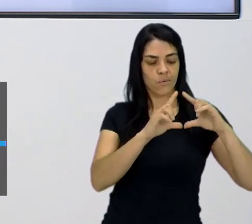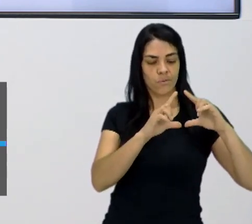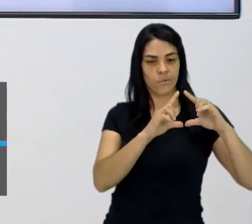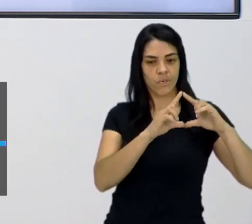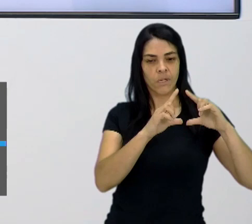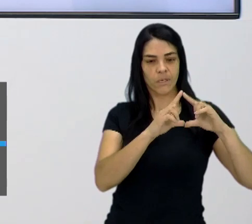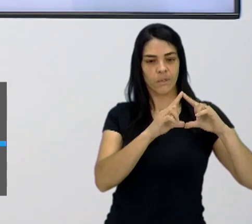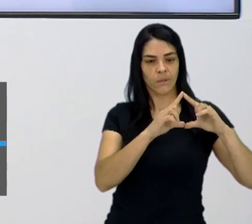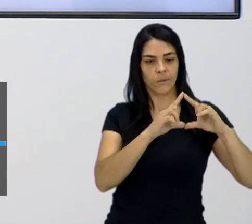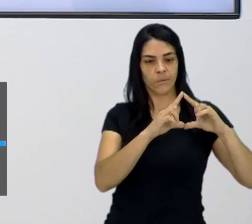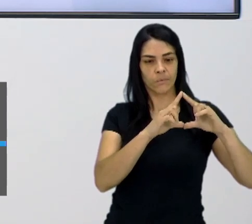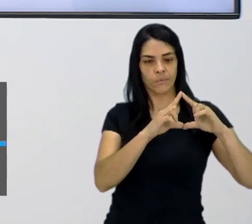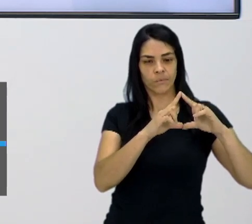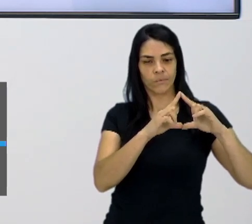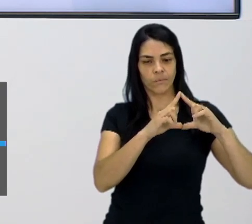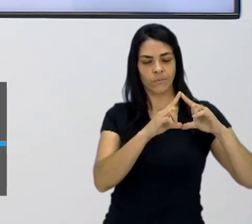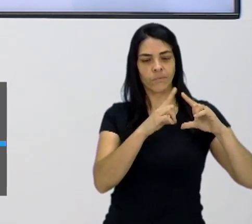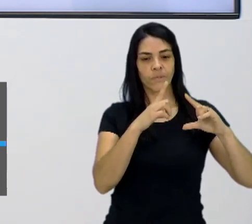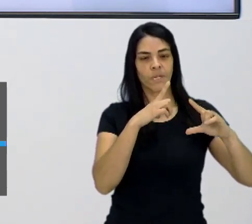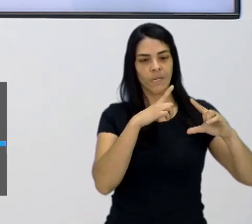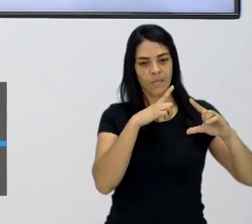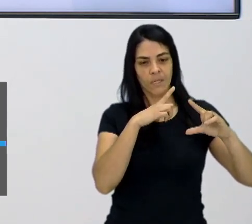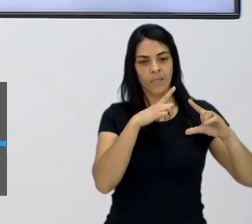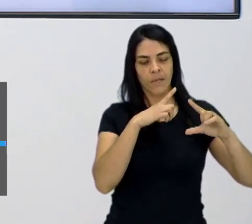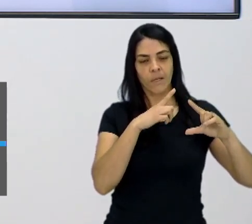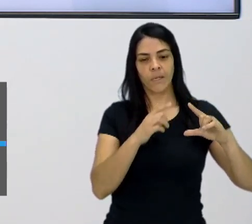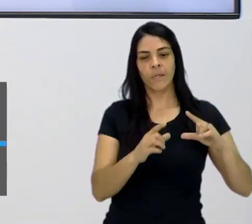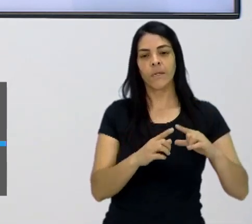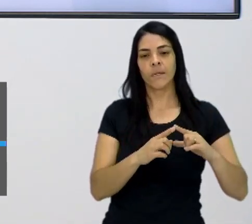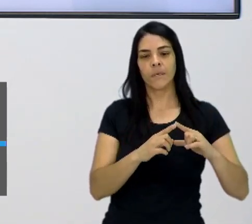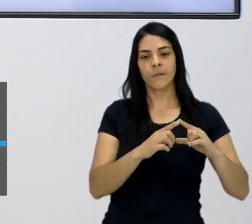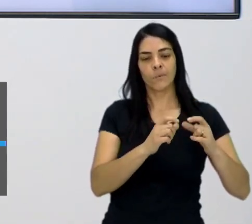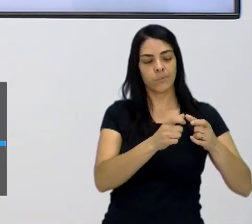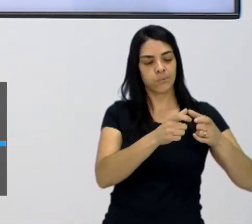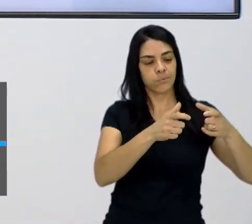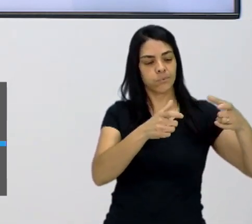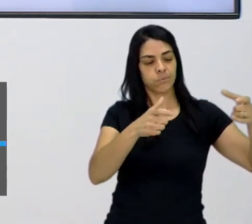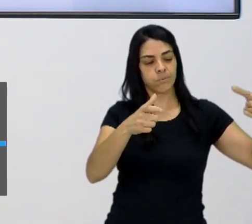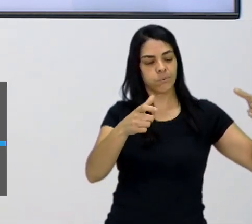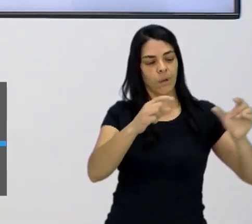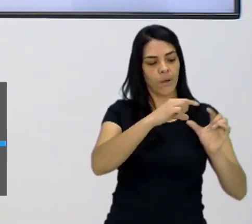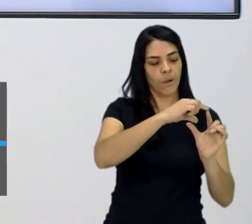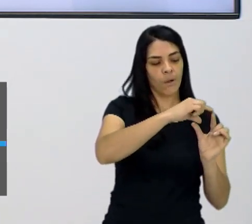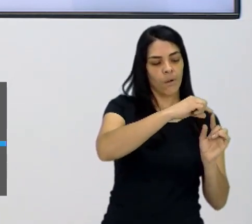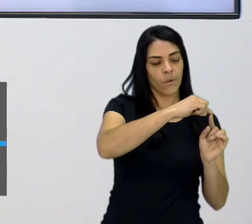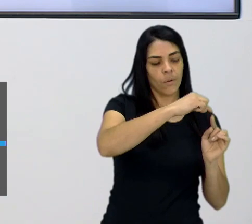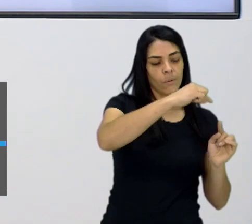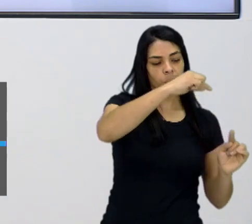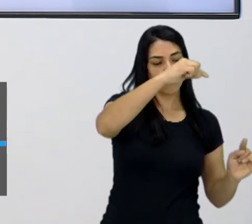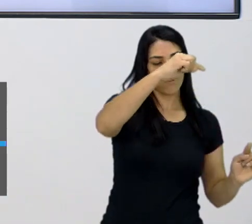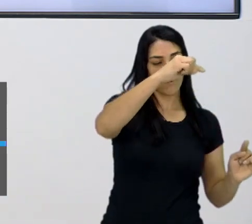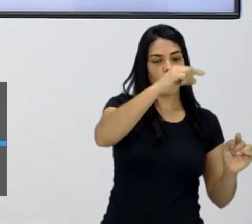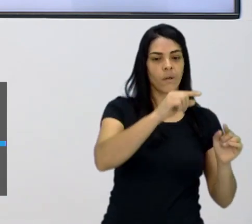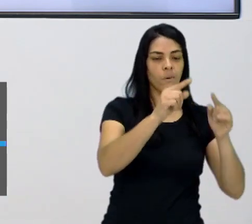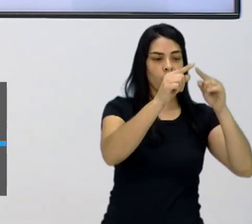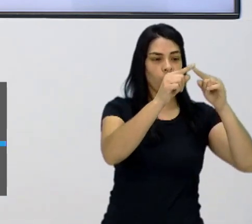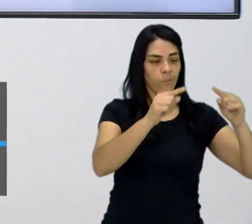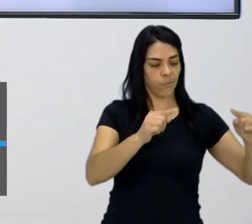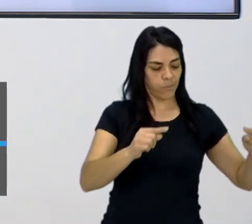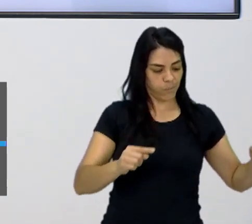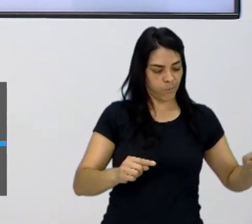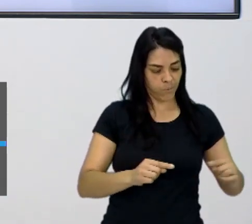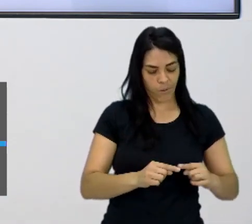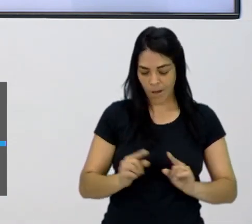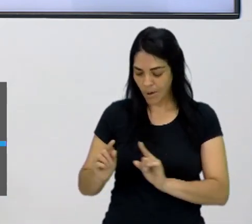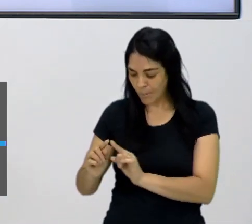cinza tem algumas vezes maior, os lados, né, são algumas vezes maior que esse pequenininho. Tá